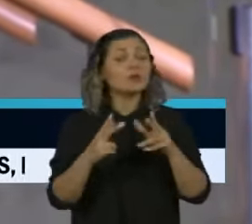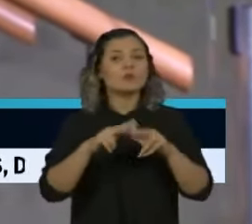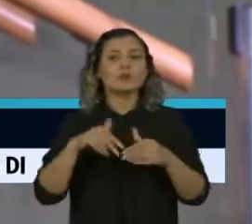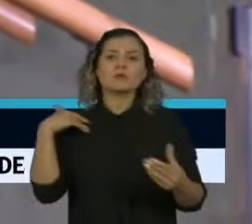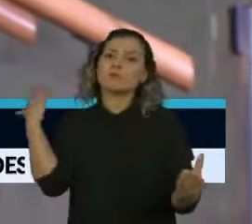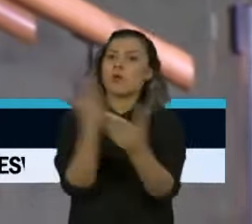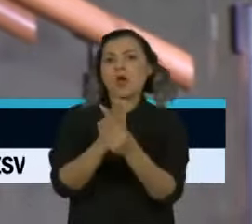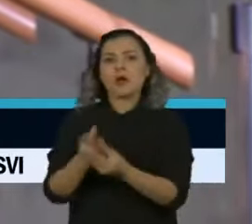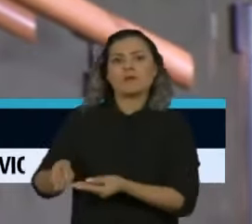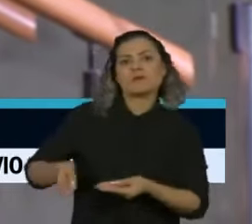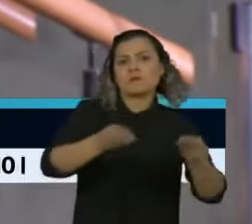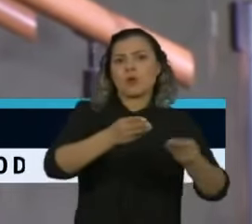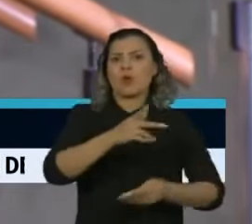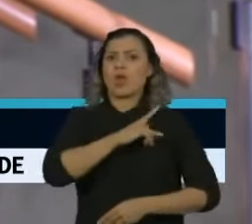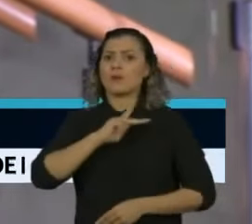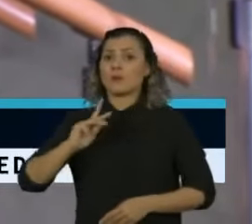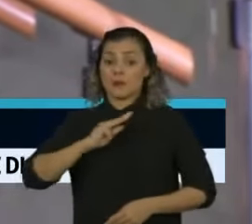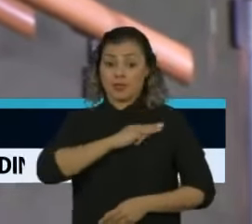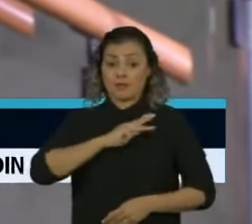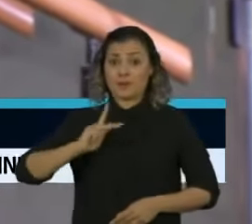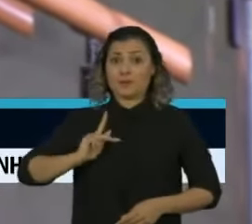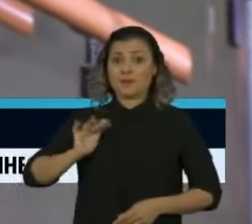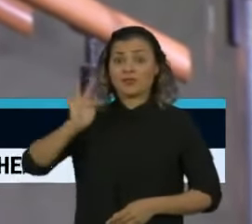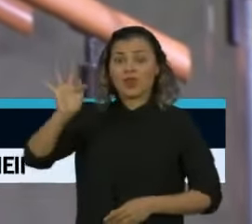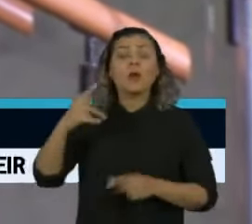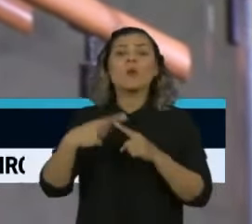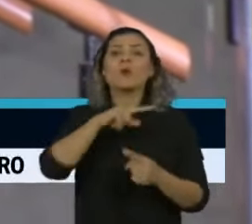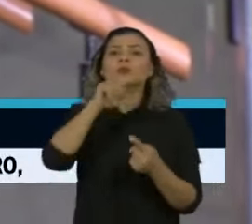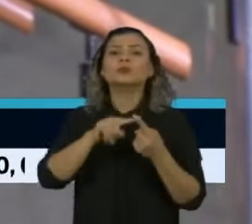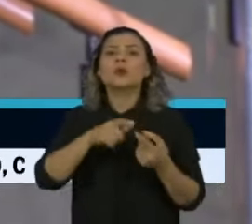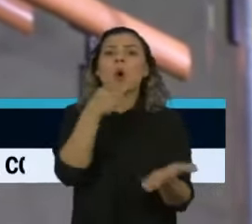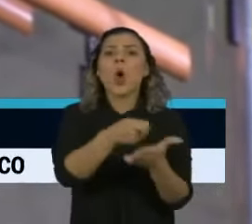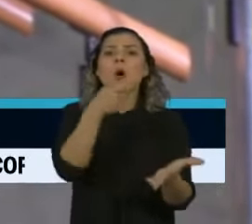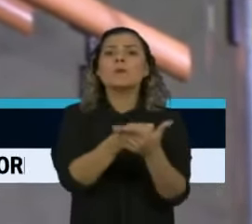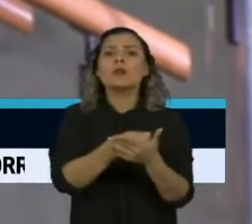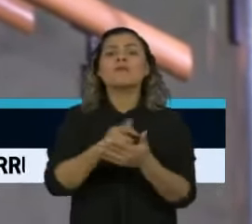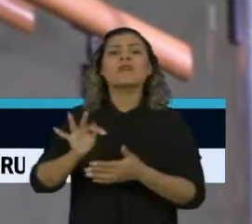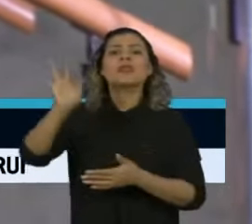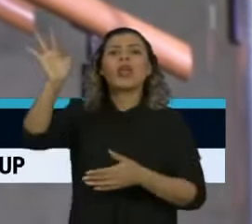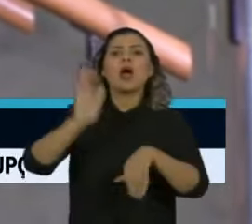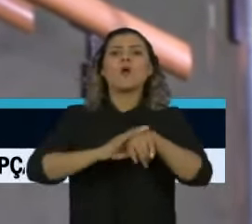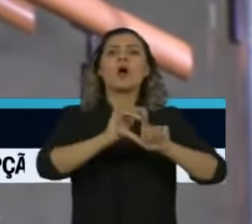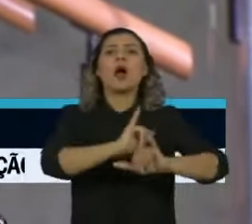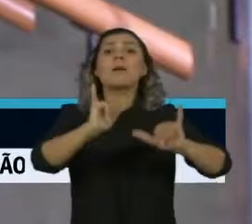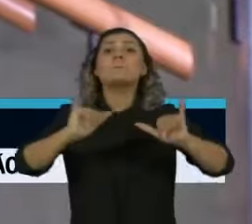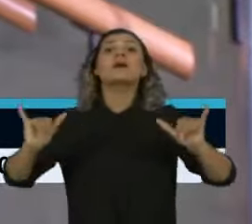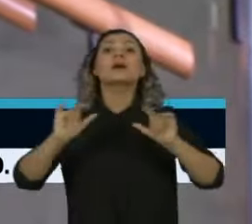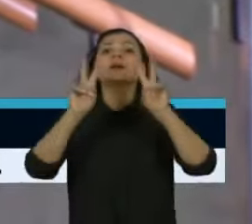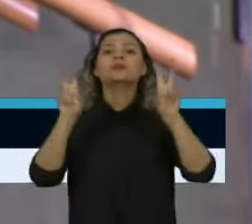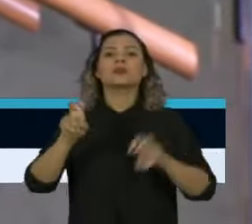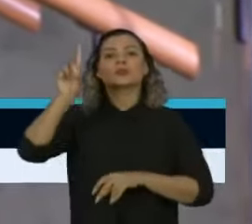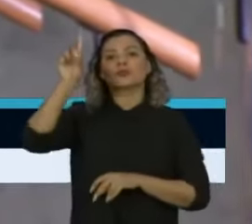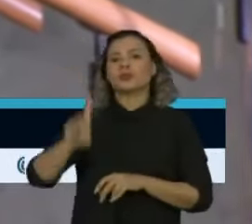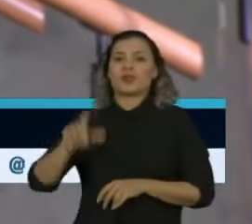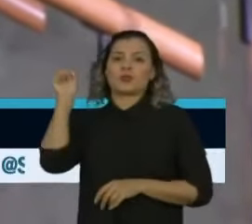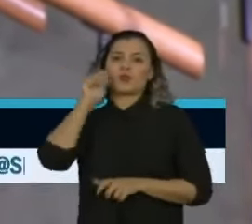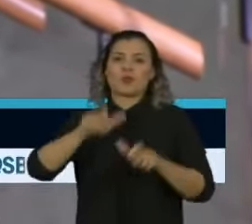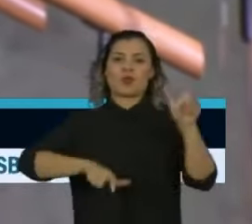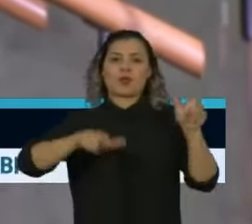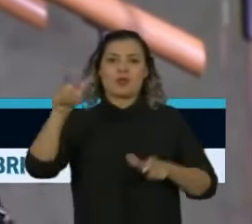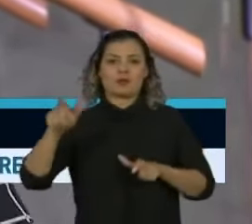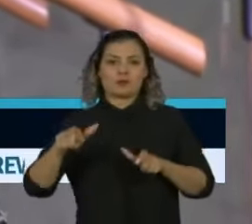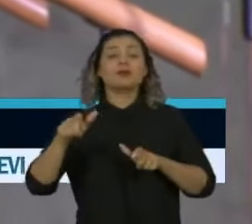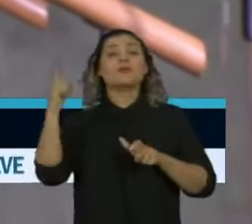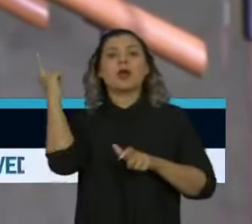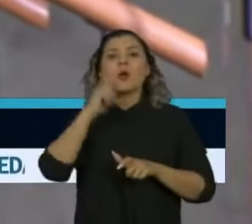uma ação do Ministério Público Federal. O objetivo é obrigar a União a promover campanhas sobre os direitos das mulheres